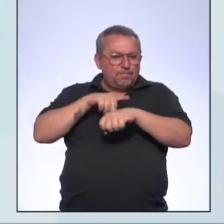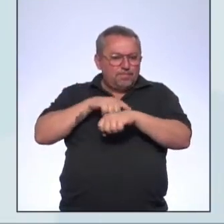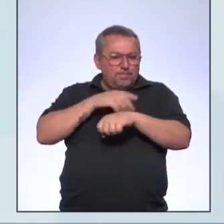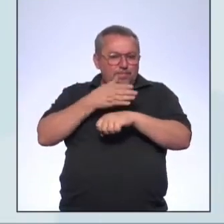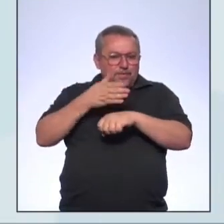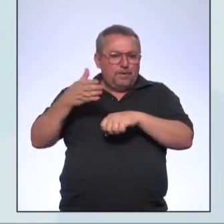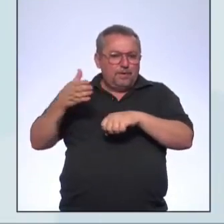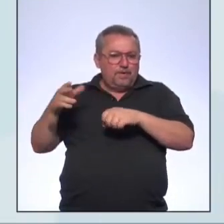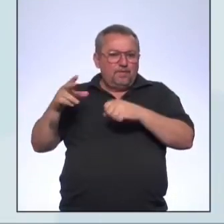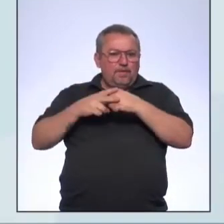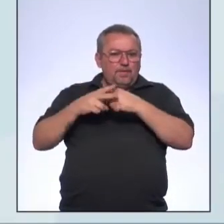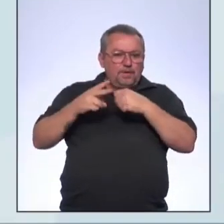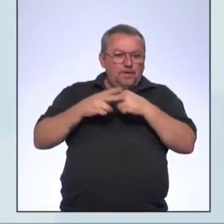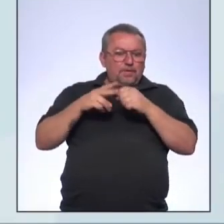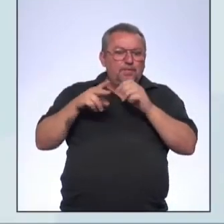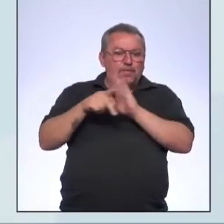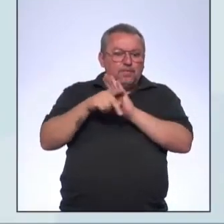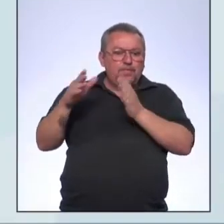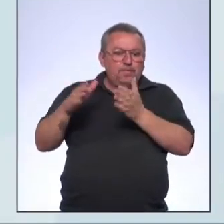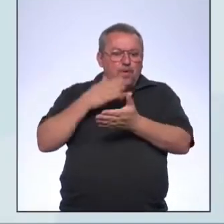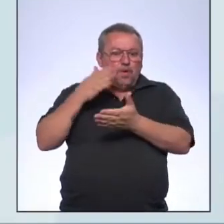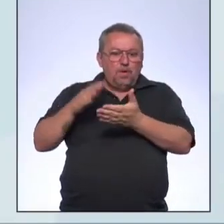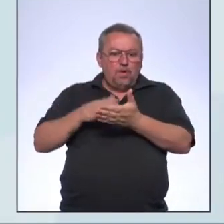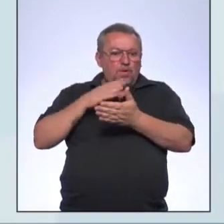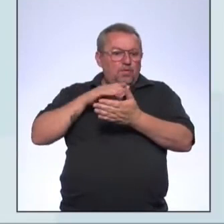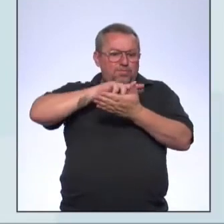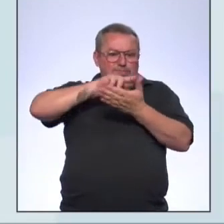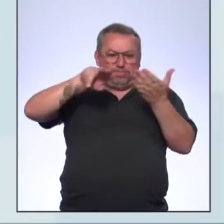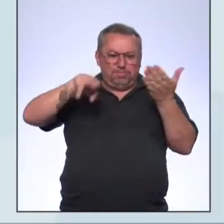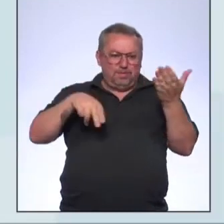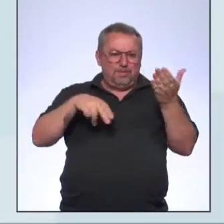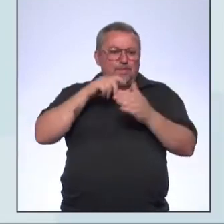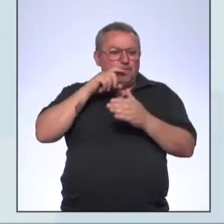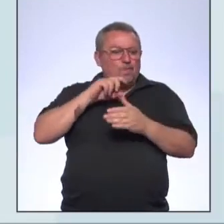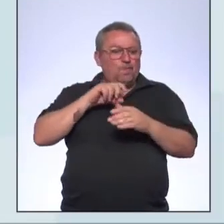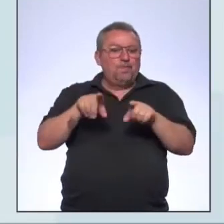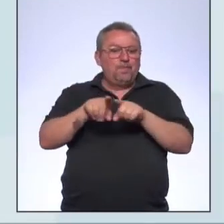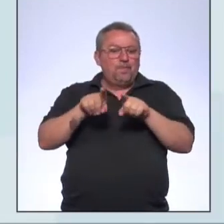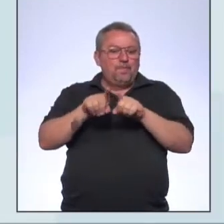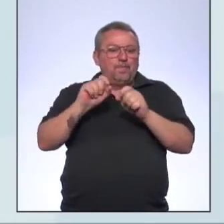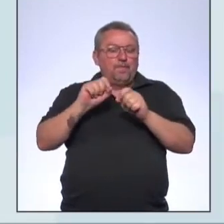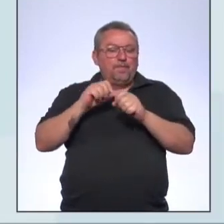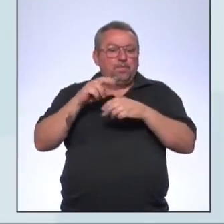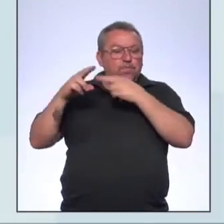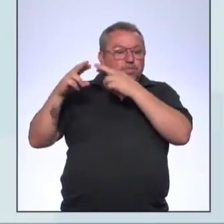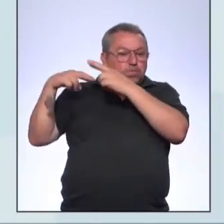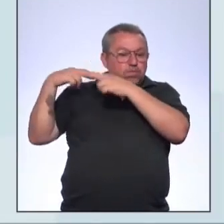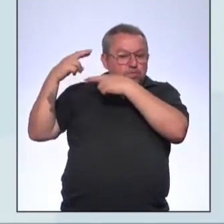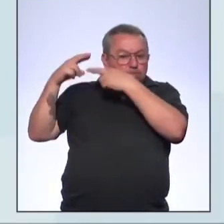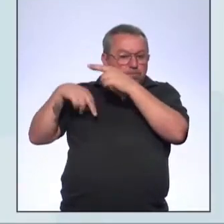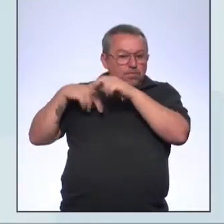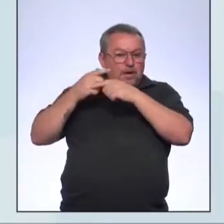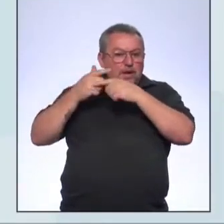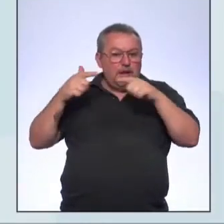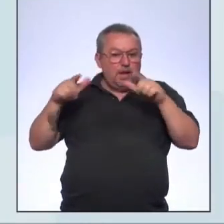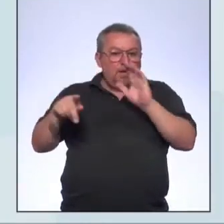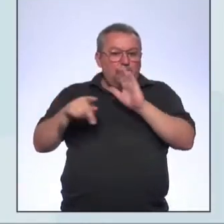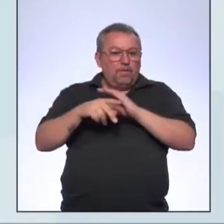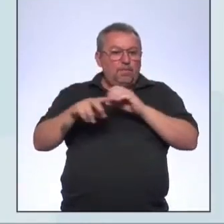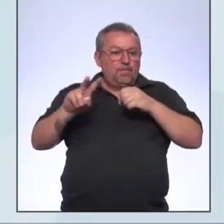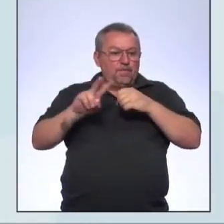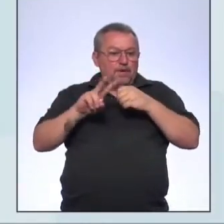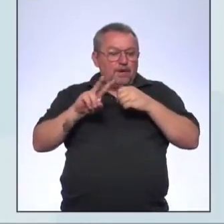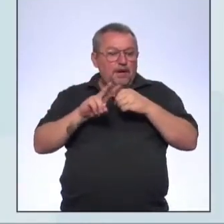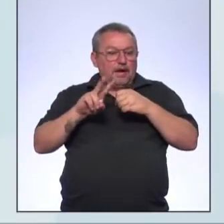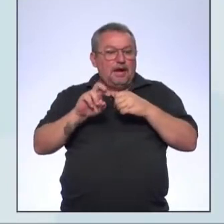timelines, biografias, verbetes, enciclopédias, blogs, entre outros. Construir repertório lexical relativo a verbos